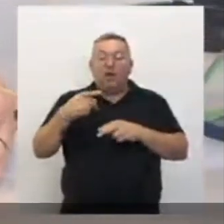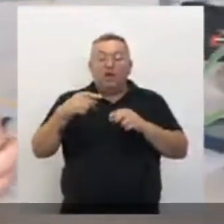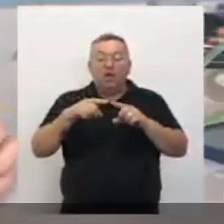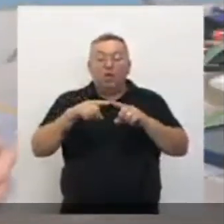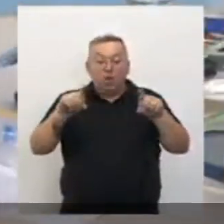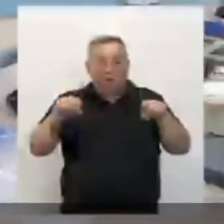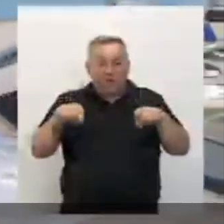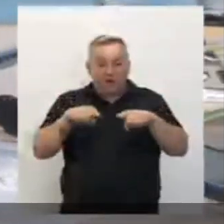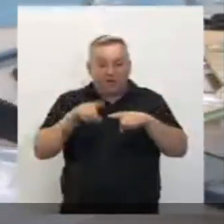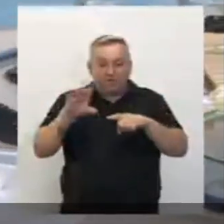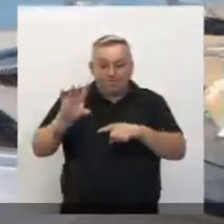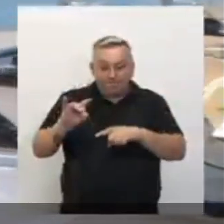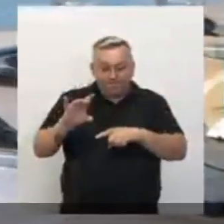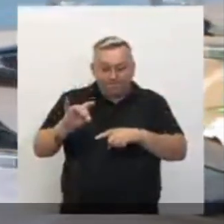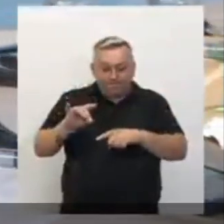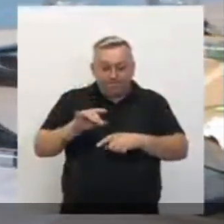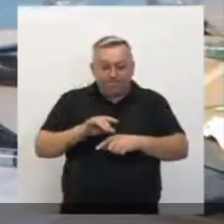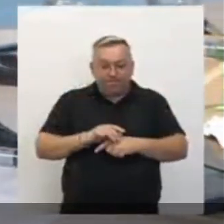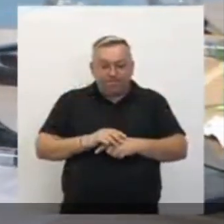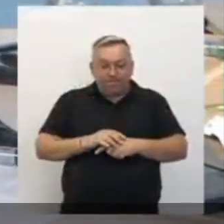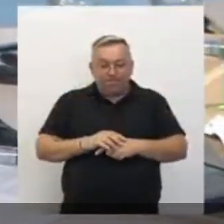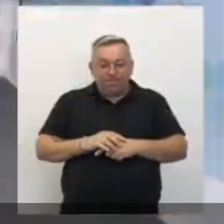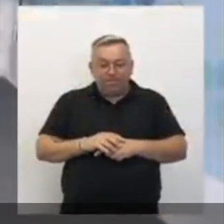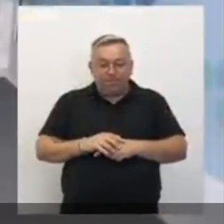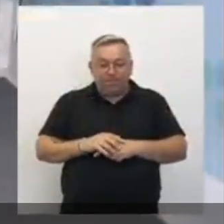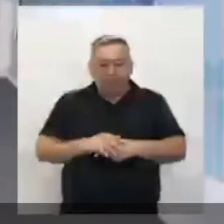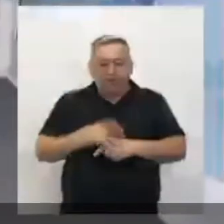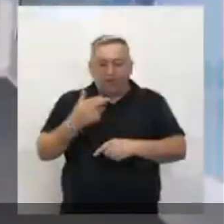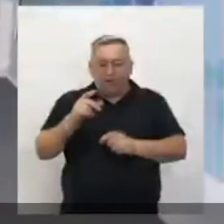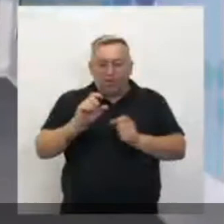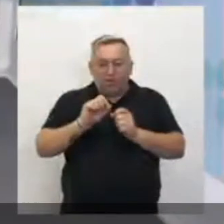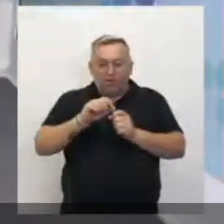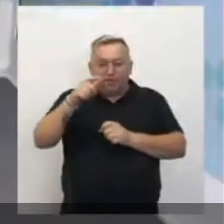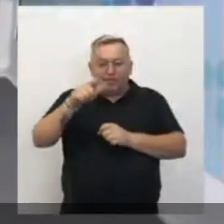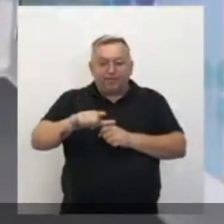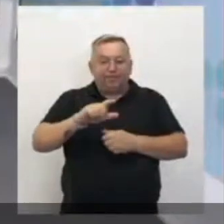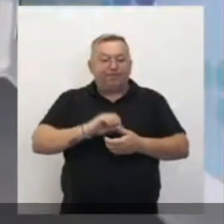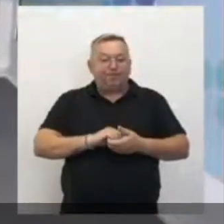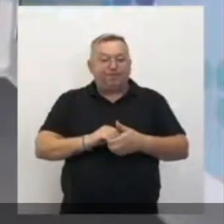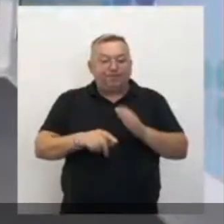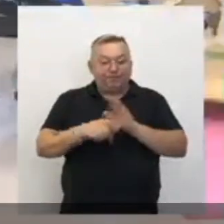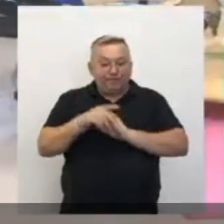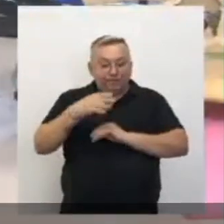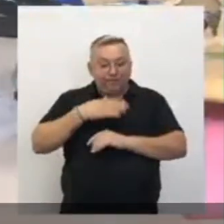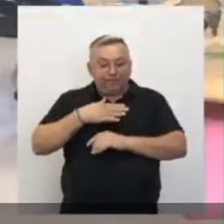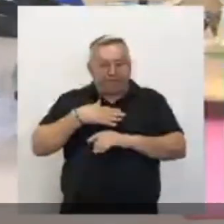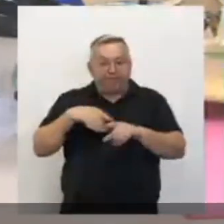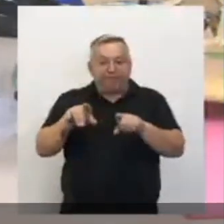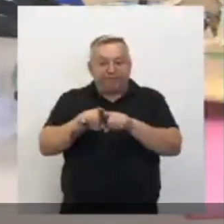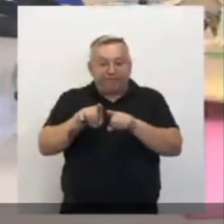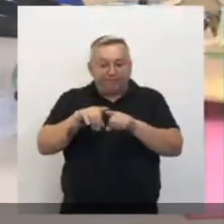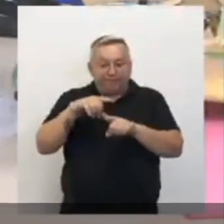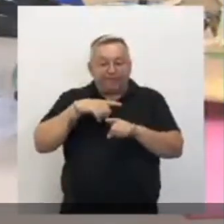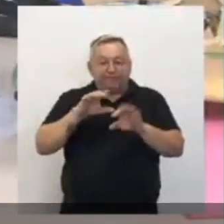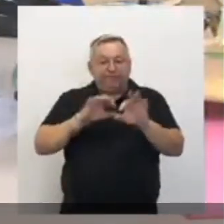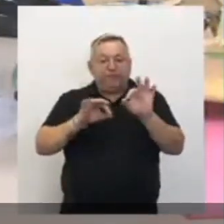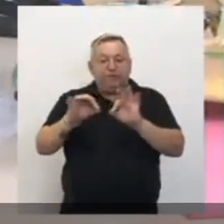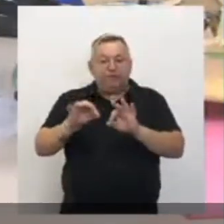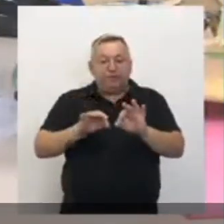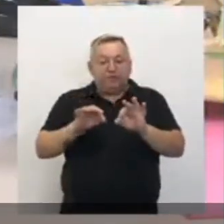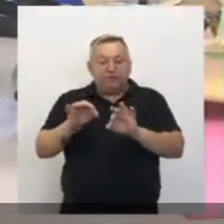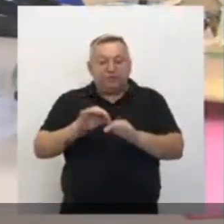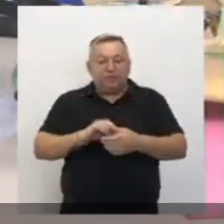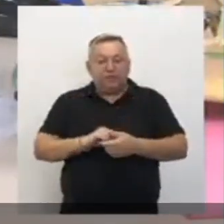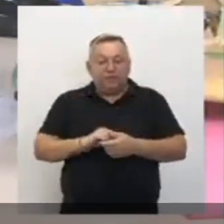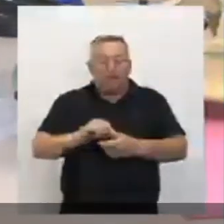vão fixar o quadrado aqui. Como eu fixei ali no meu, eu fixei ali e eu tenho esse movimento. Então, eu